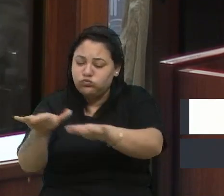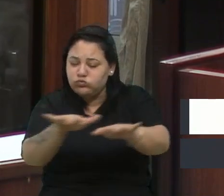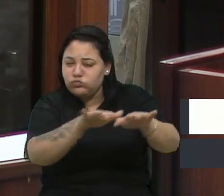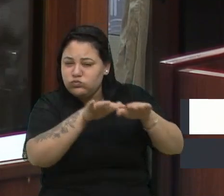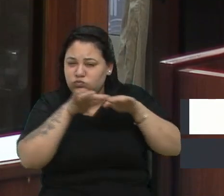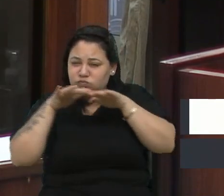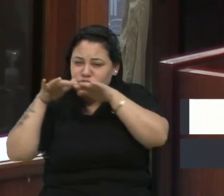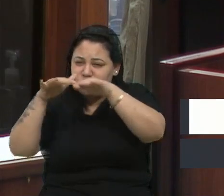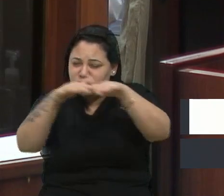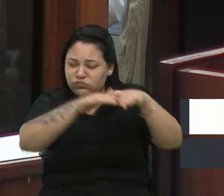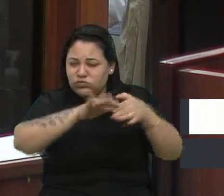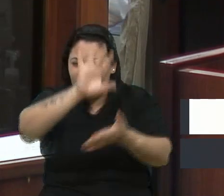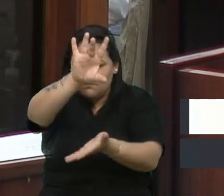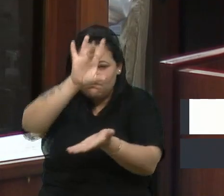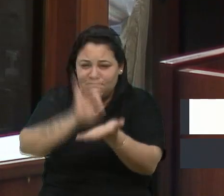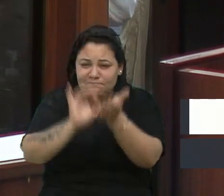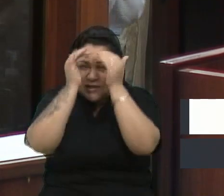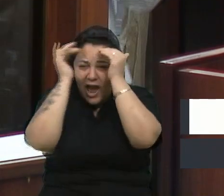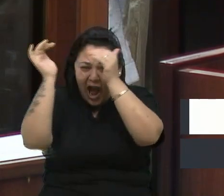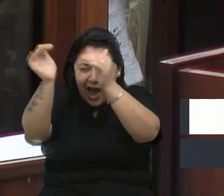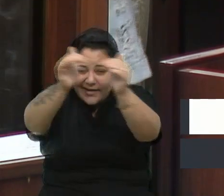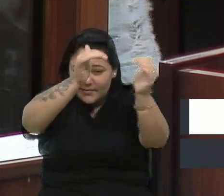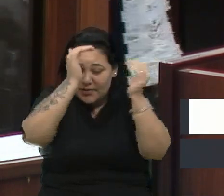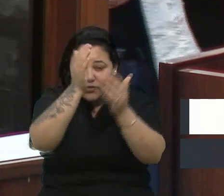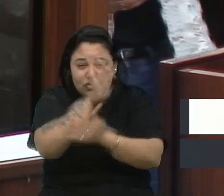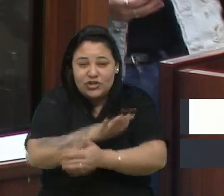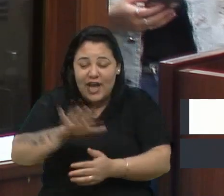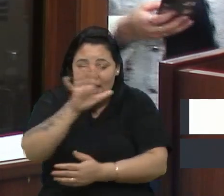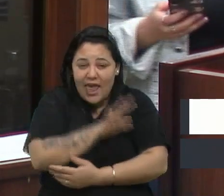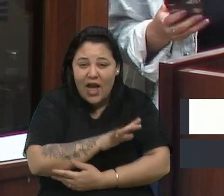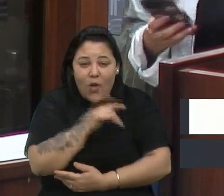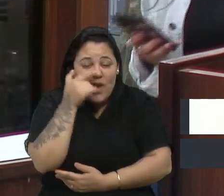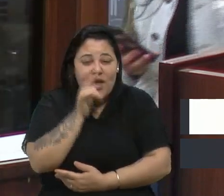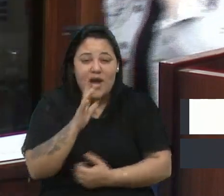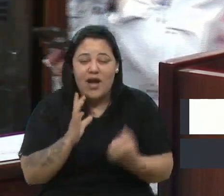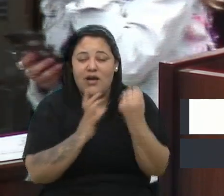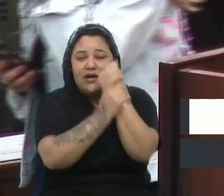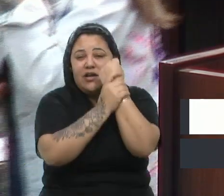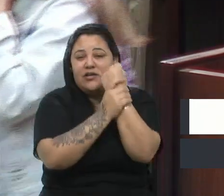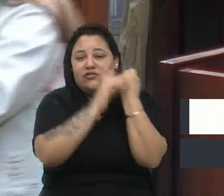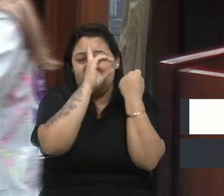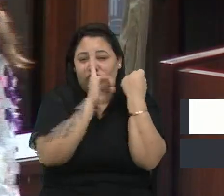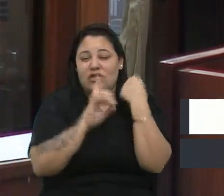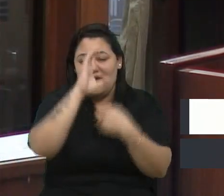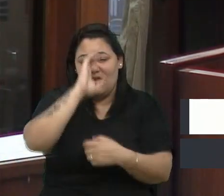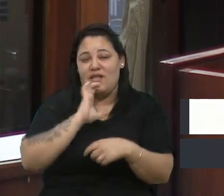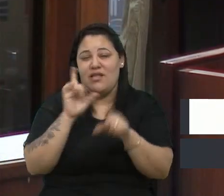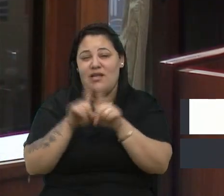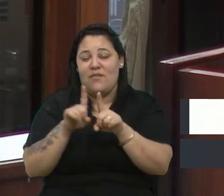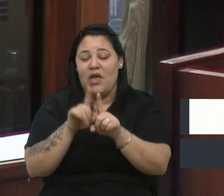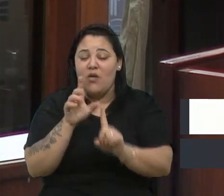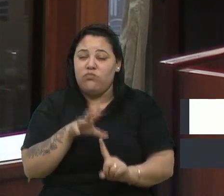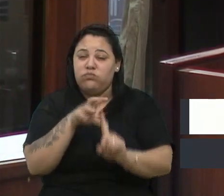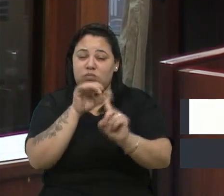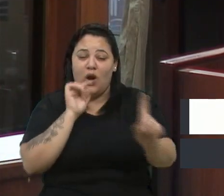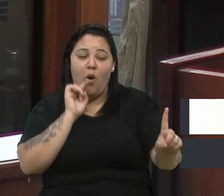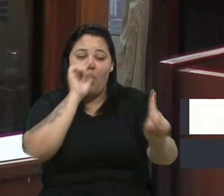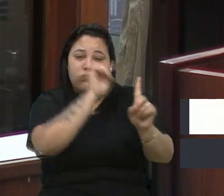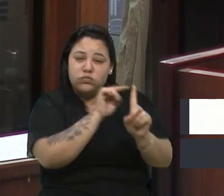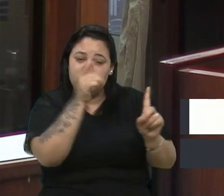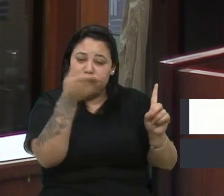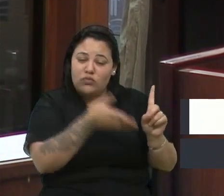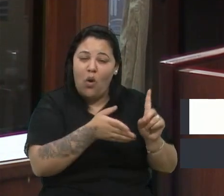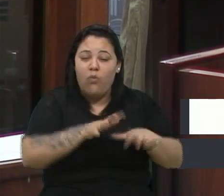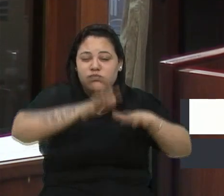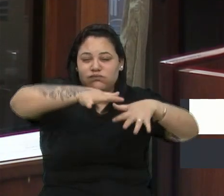do respeito às diferenças e a garantia dos direitos à cidadania. O principal objetivo da Parada Livre